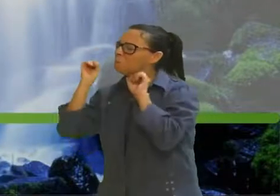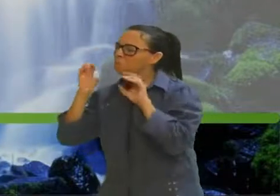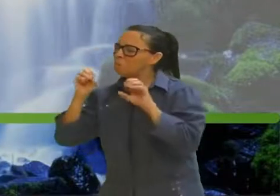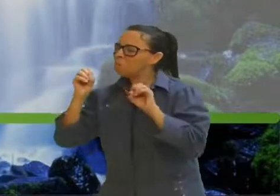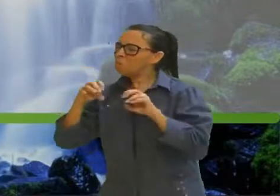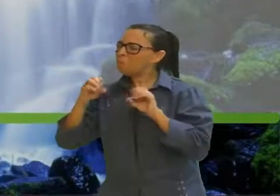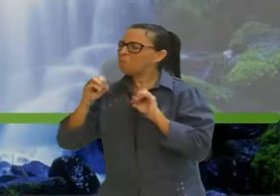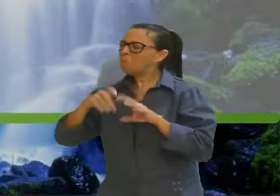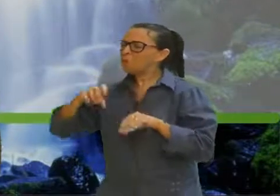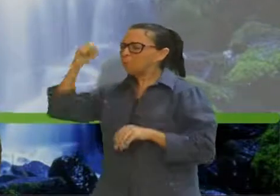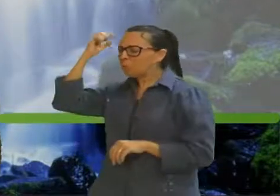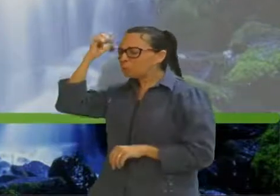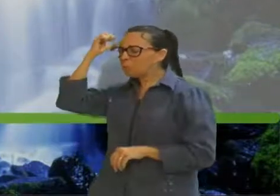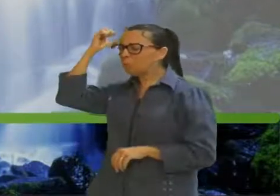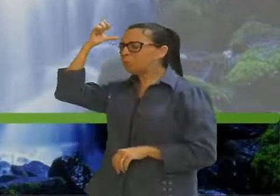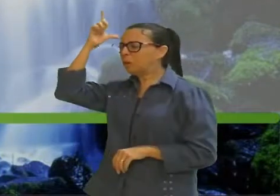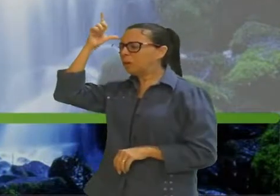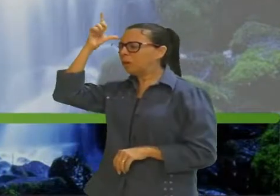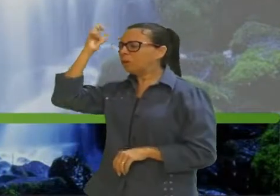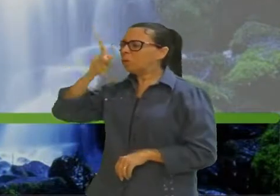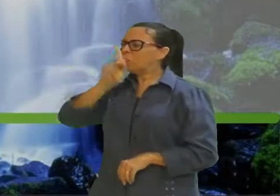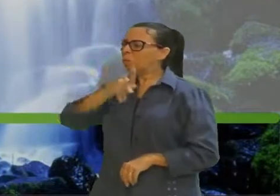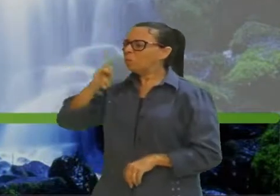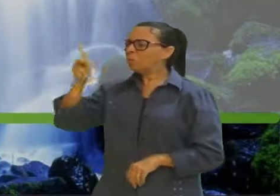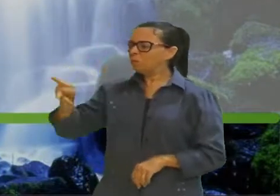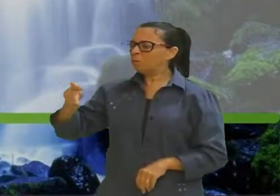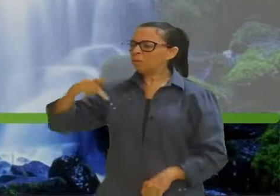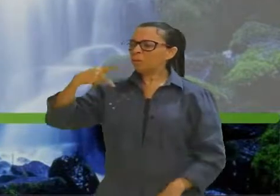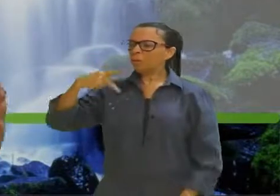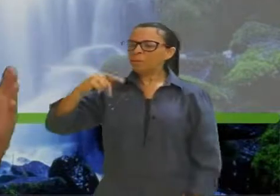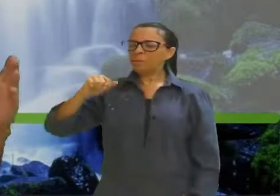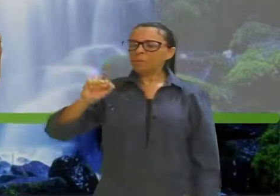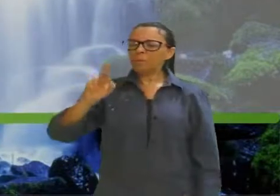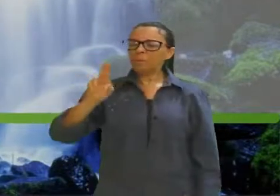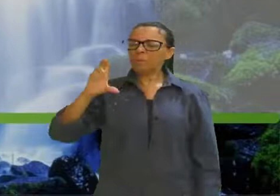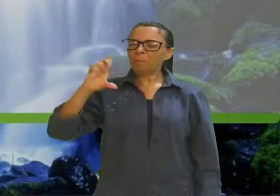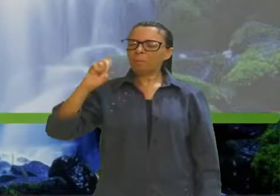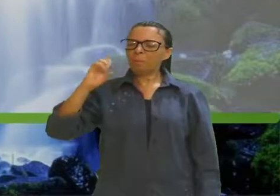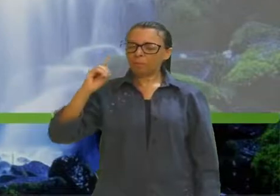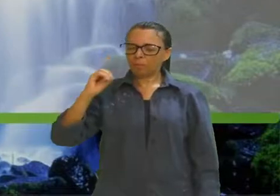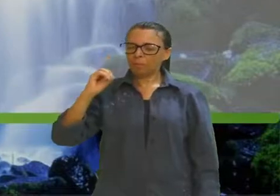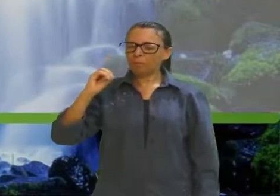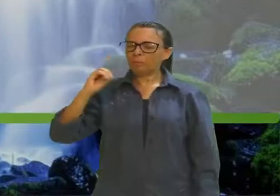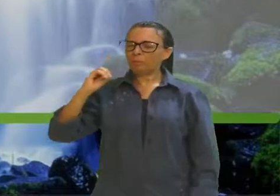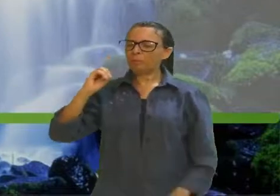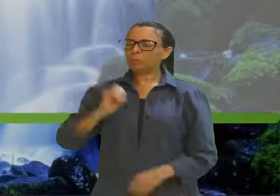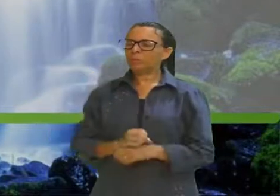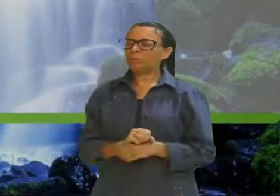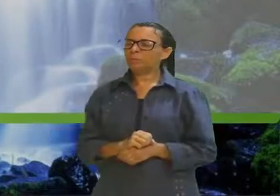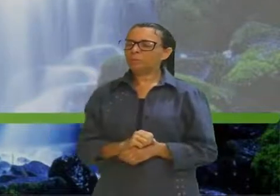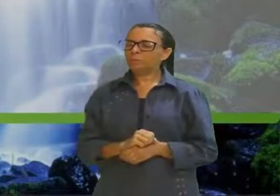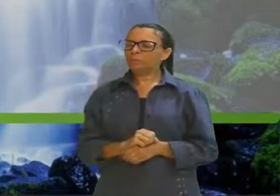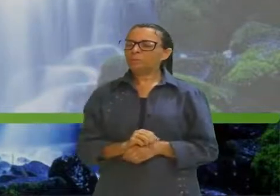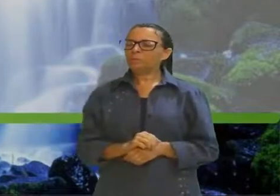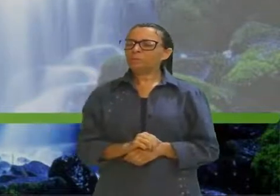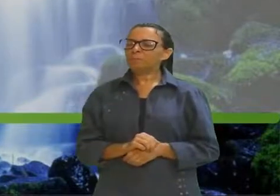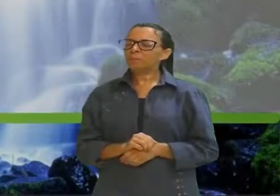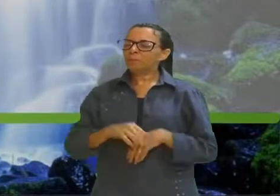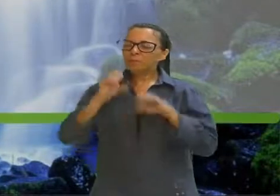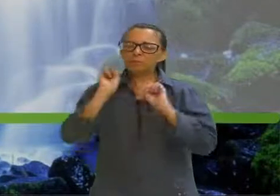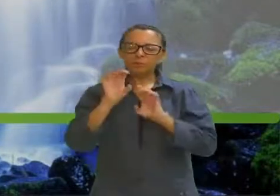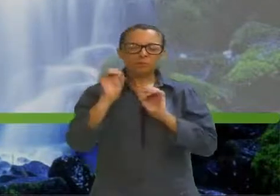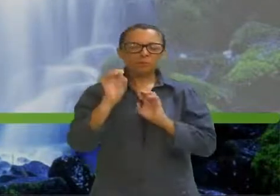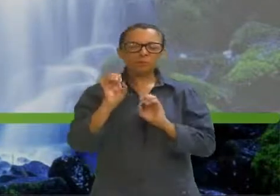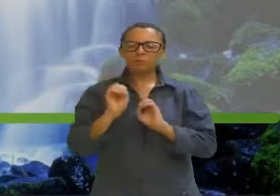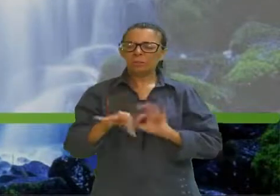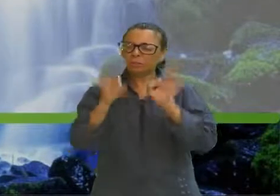misericórdia, que o Teu Santo Espírito venha ser o mestre nesta noite. Que o Teu Santo Espírito venha iluminar as nossas